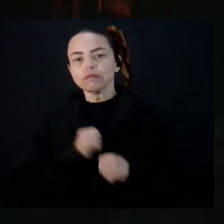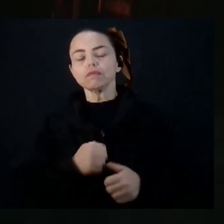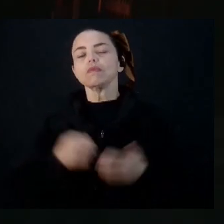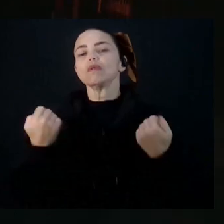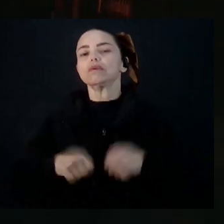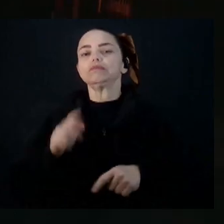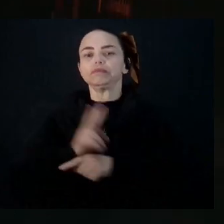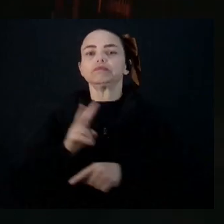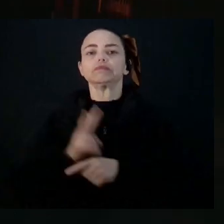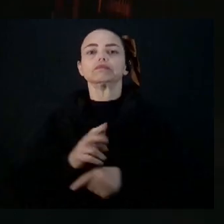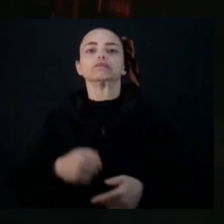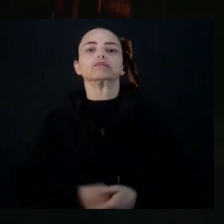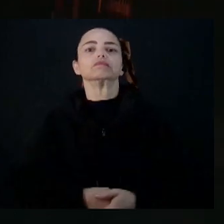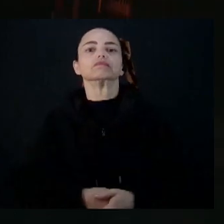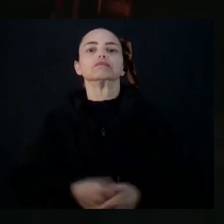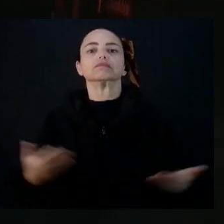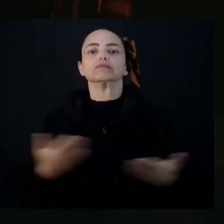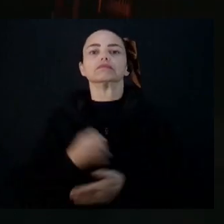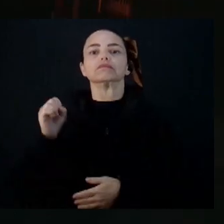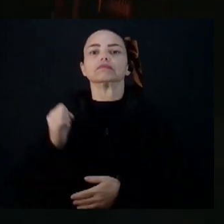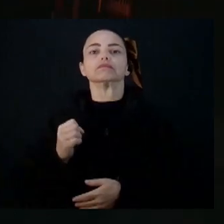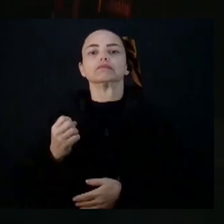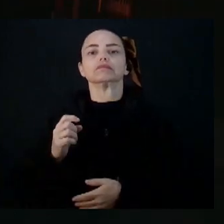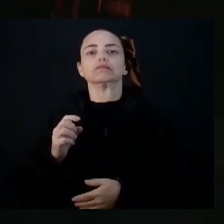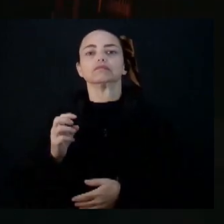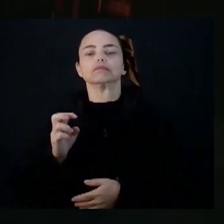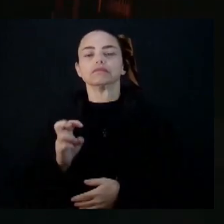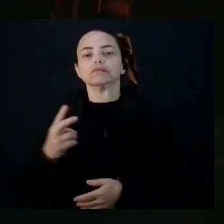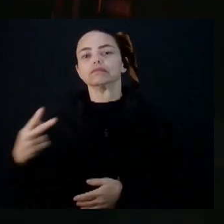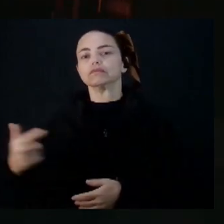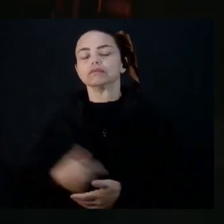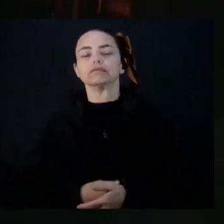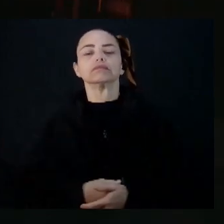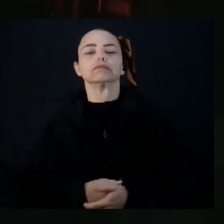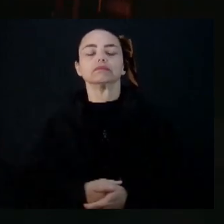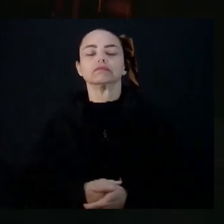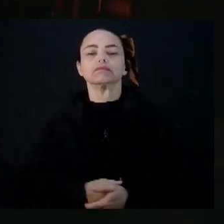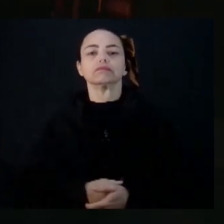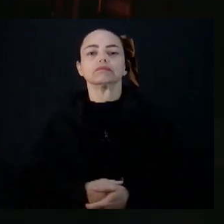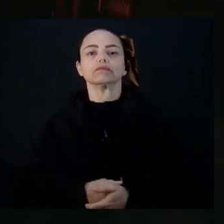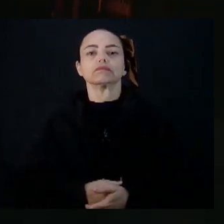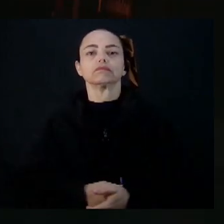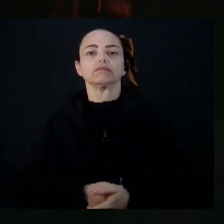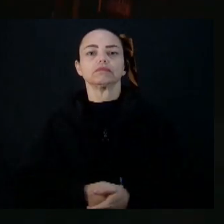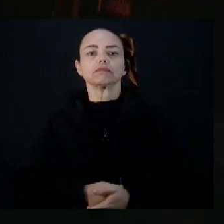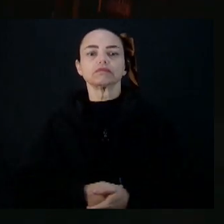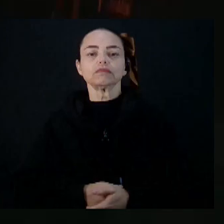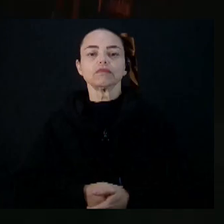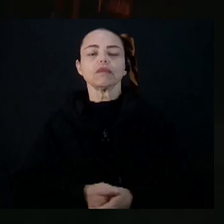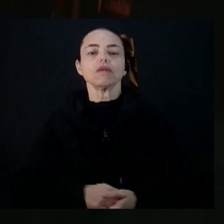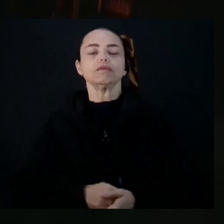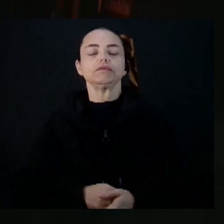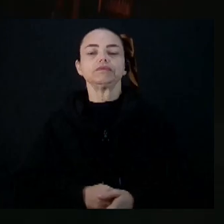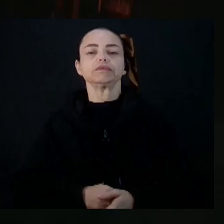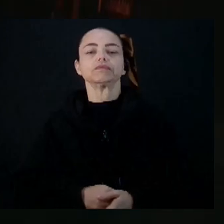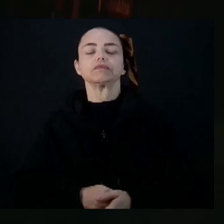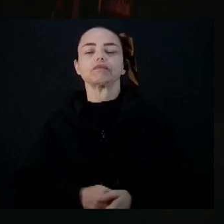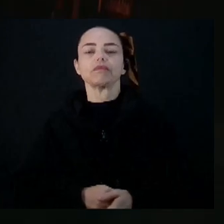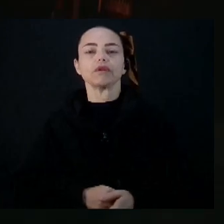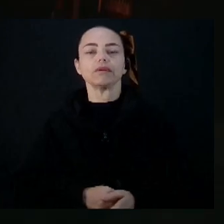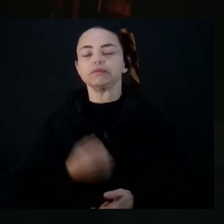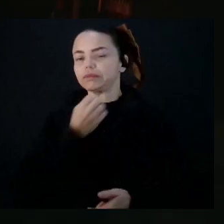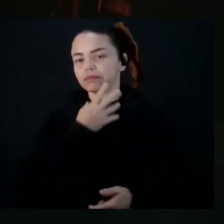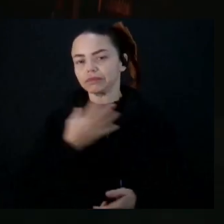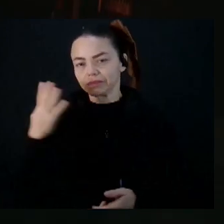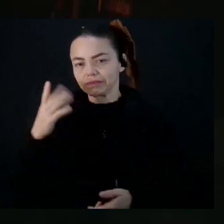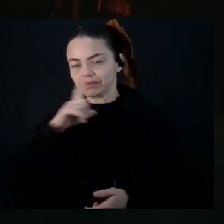isso, tá? Agora, 8h52, pode colocar mais uma na tela pra gente, produção, por favor? Vamos ver quem é que está conosco. Muito bom dia, estamos ao